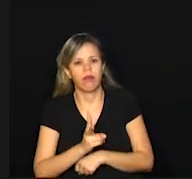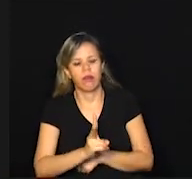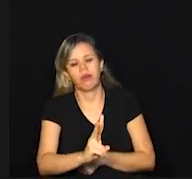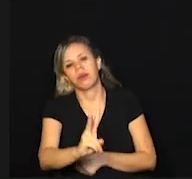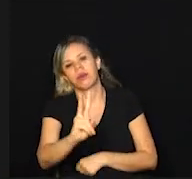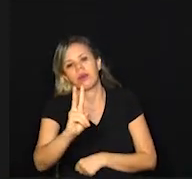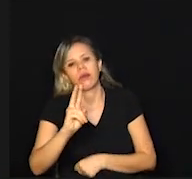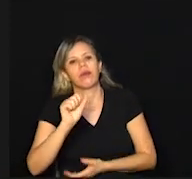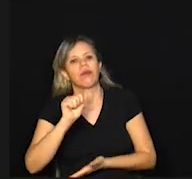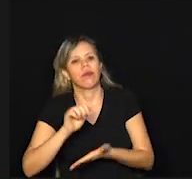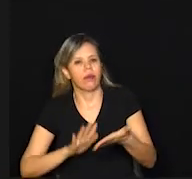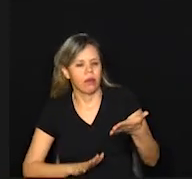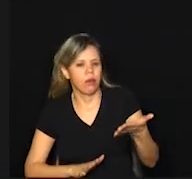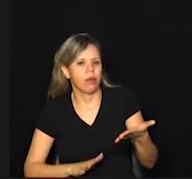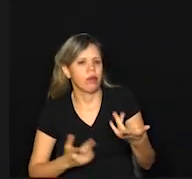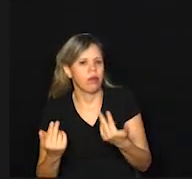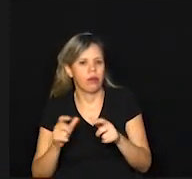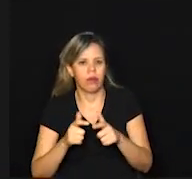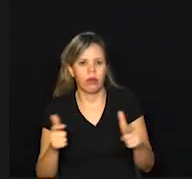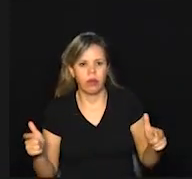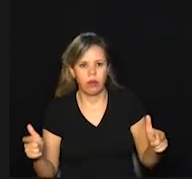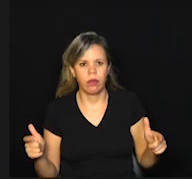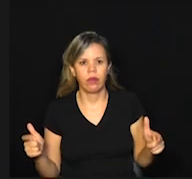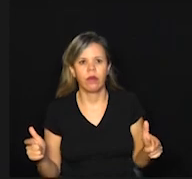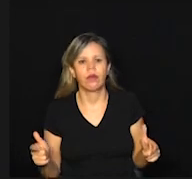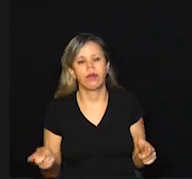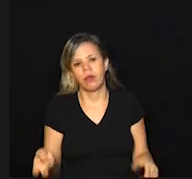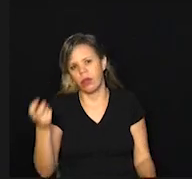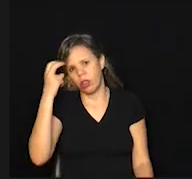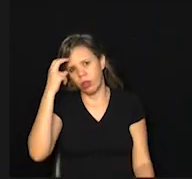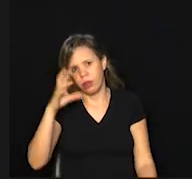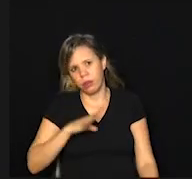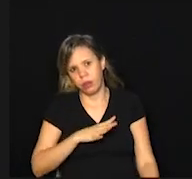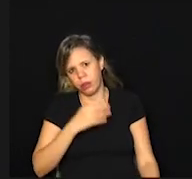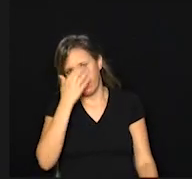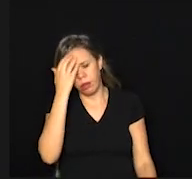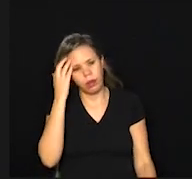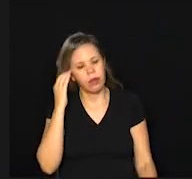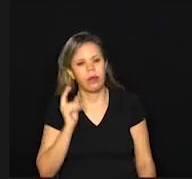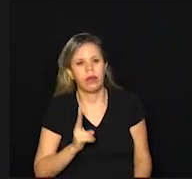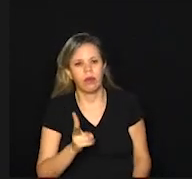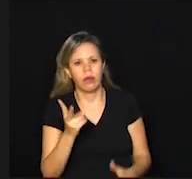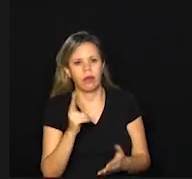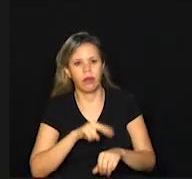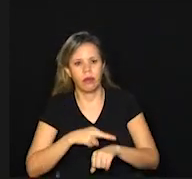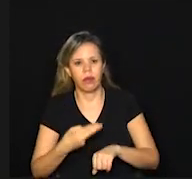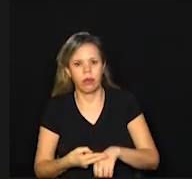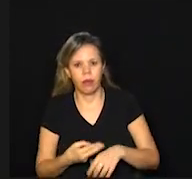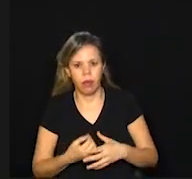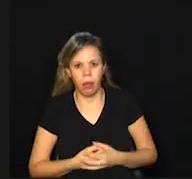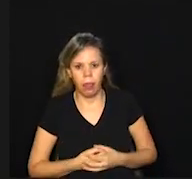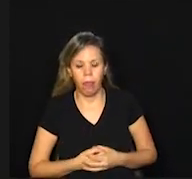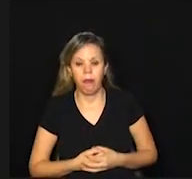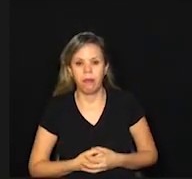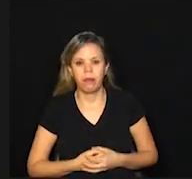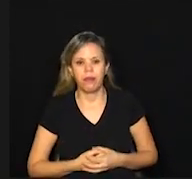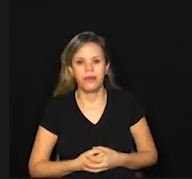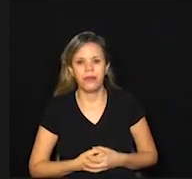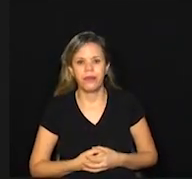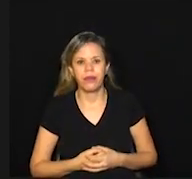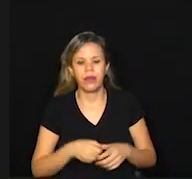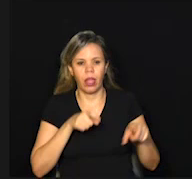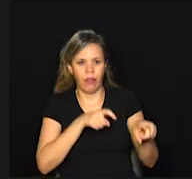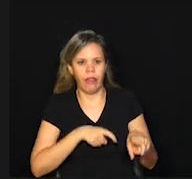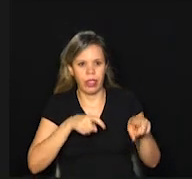as nossas atividades como a maioria das casas de cultura da nossa cidade segue nesse mesmo Rico e a